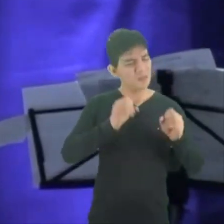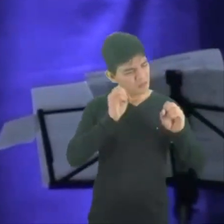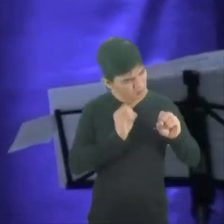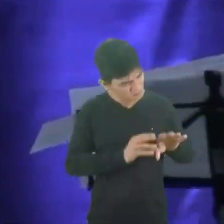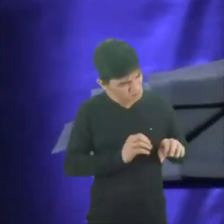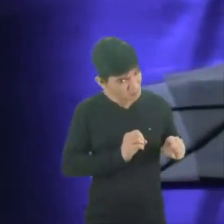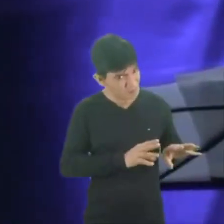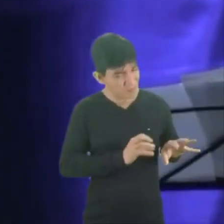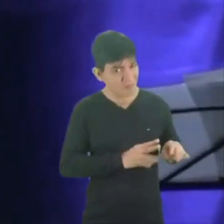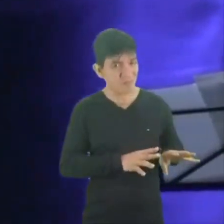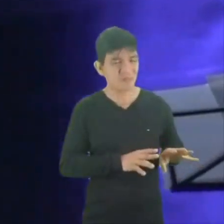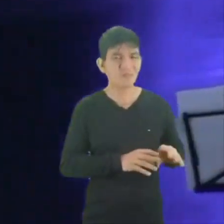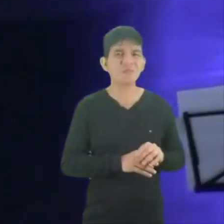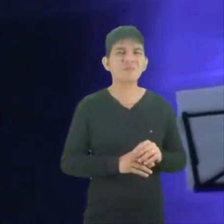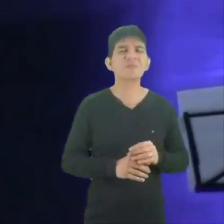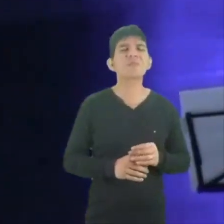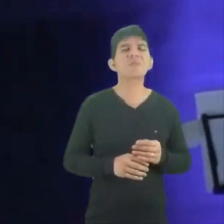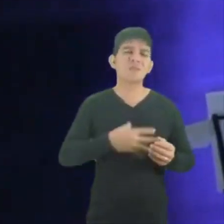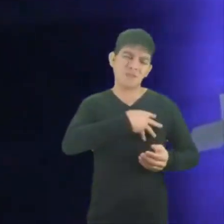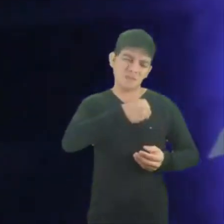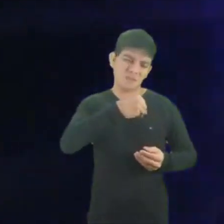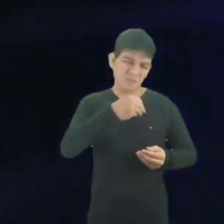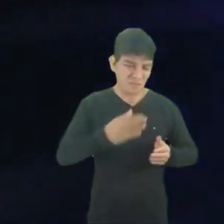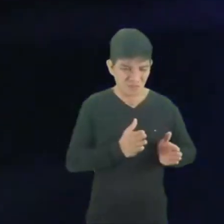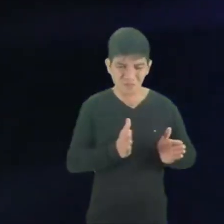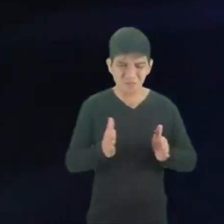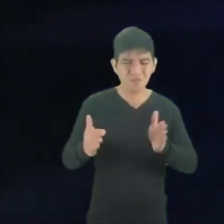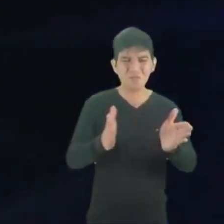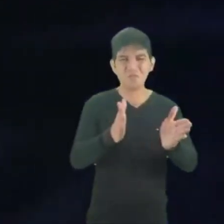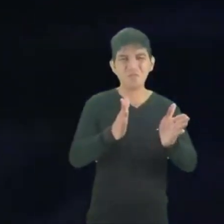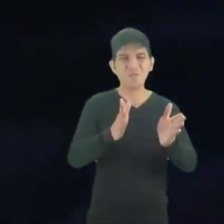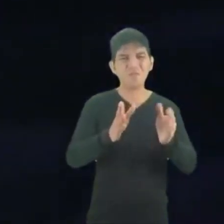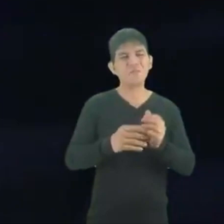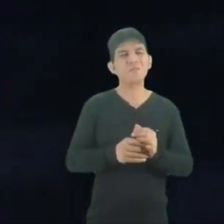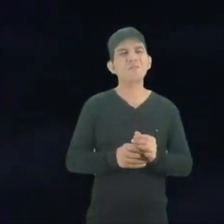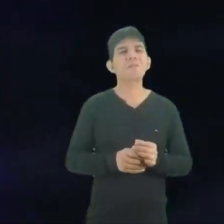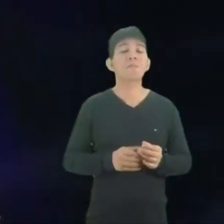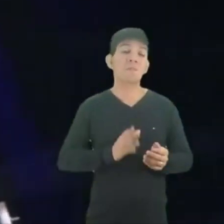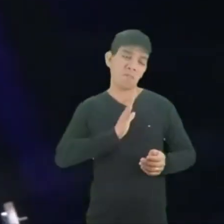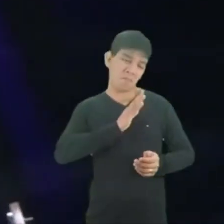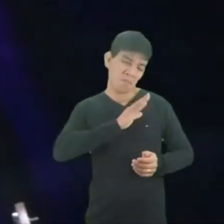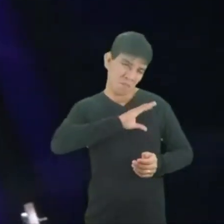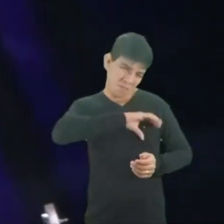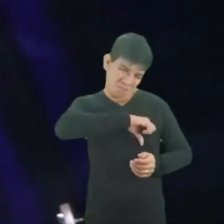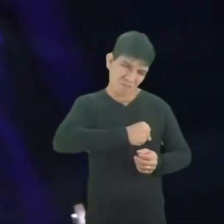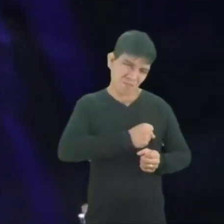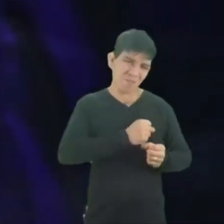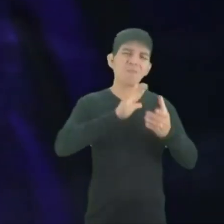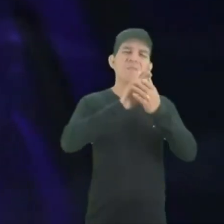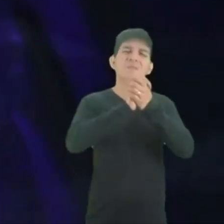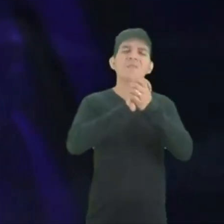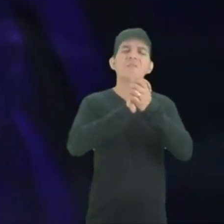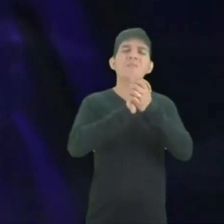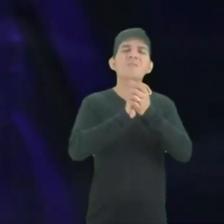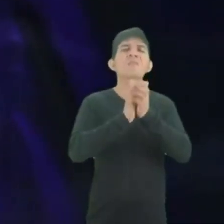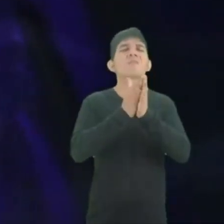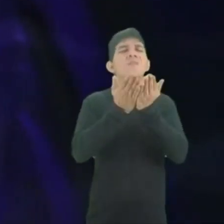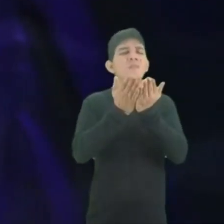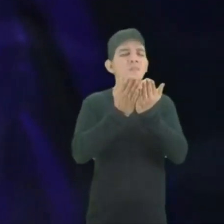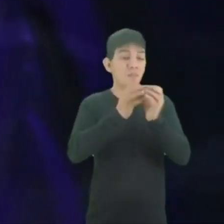né, os filhos no caminho que devem andar, amando o cônjuge, assim como a Bíblia